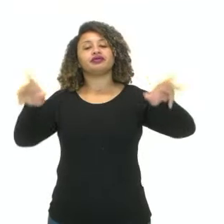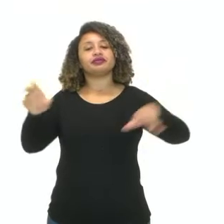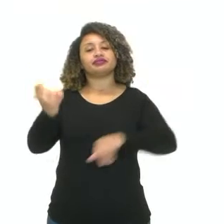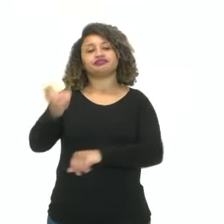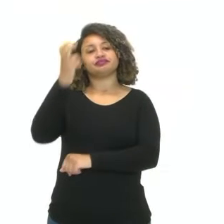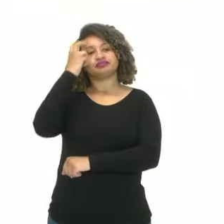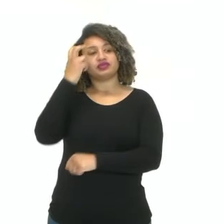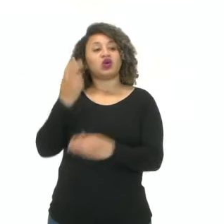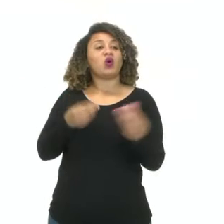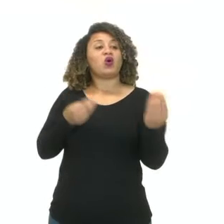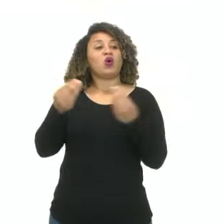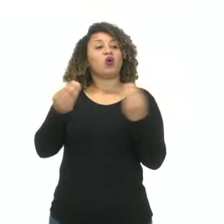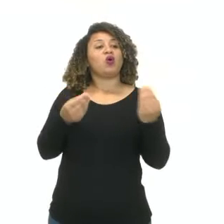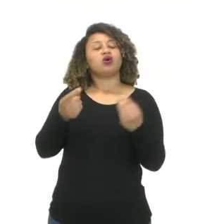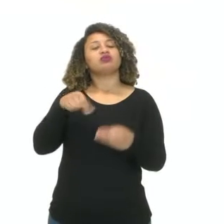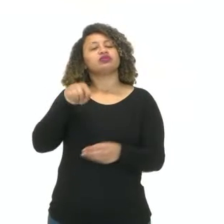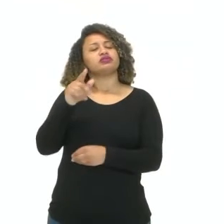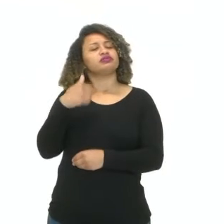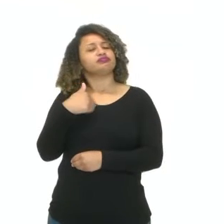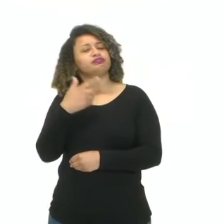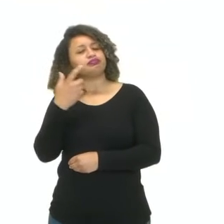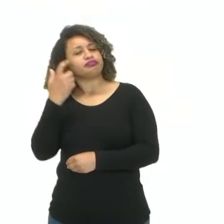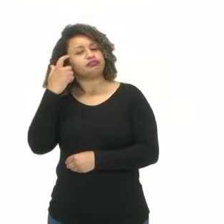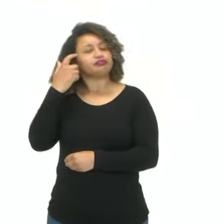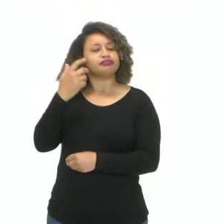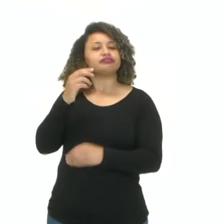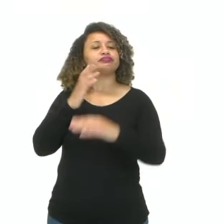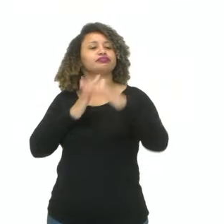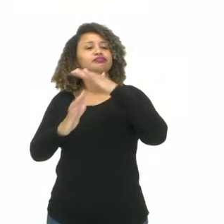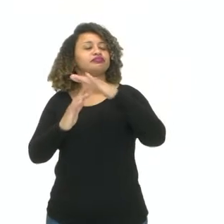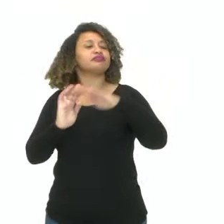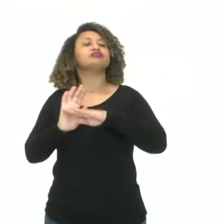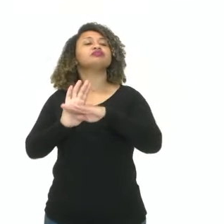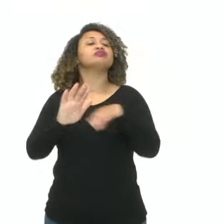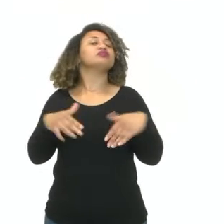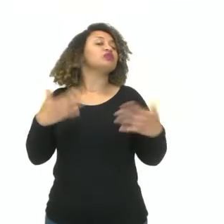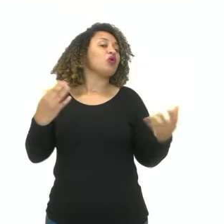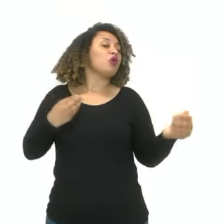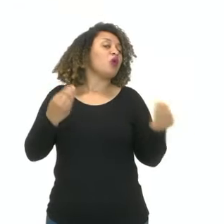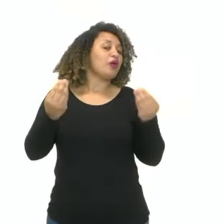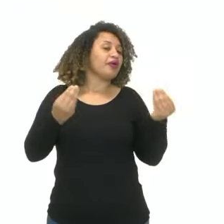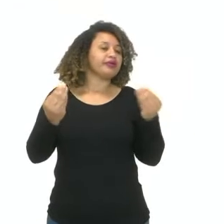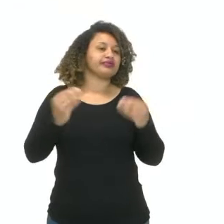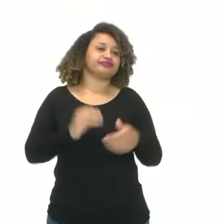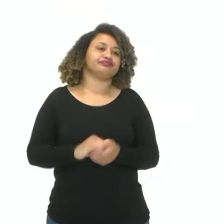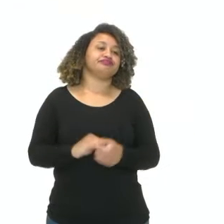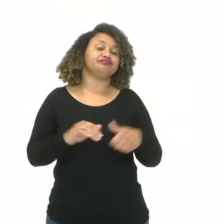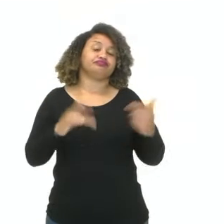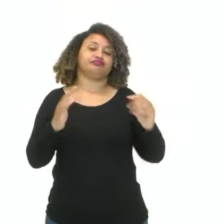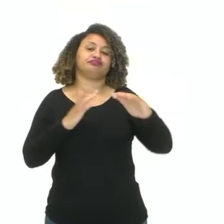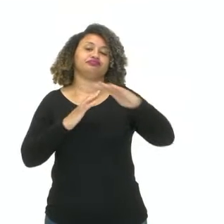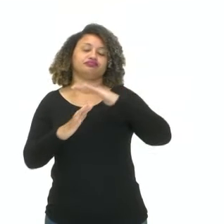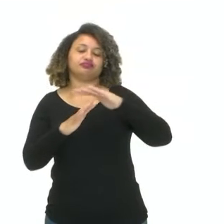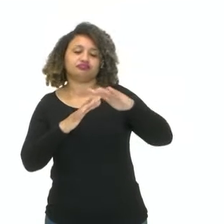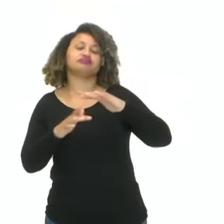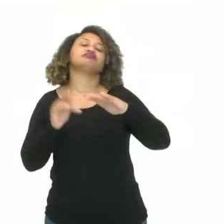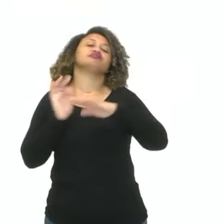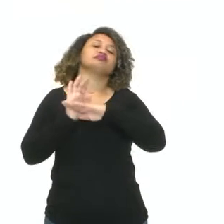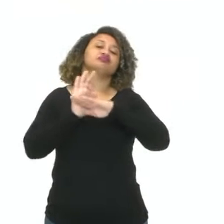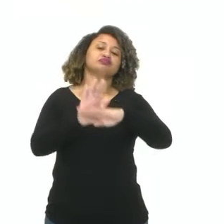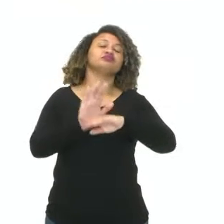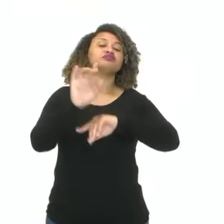que modo você acha que a imigração contribuiu para isso? Então, os imigrantes são de grande